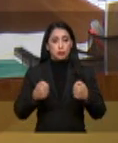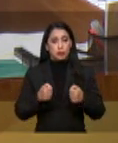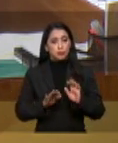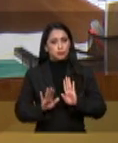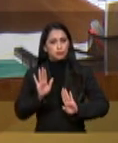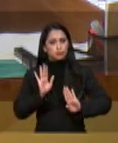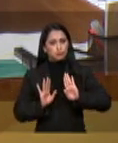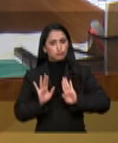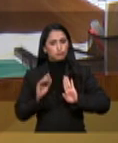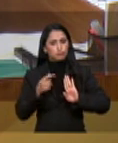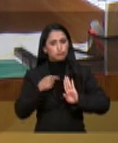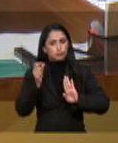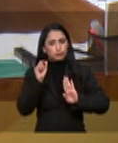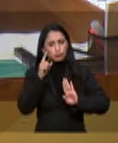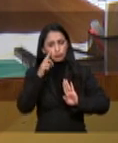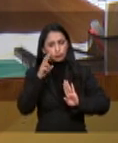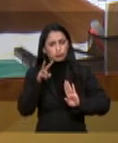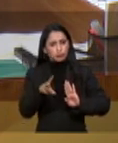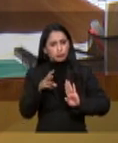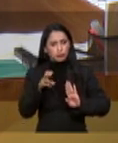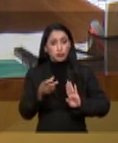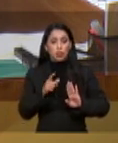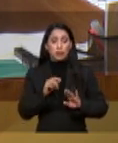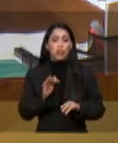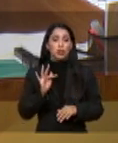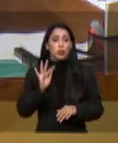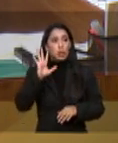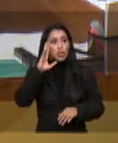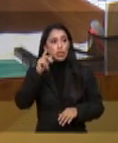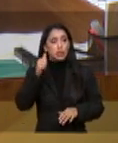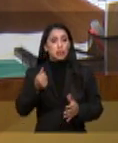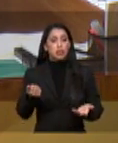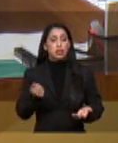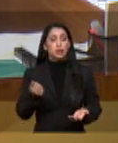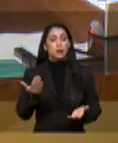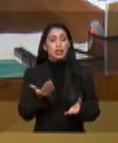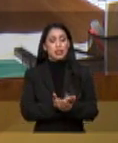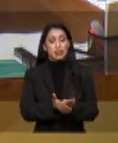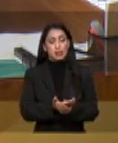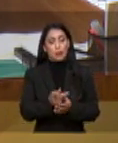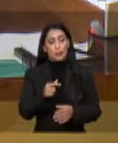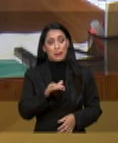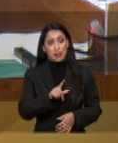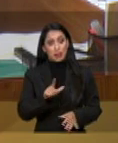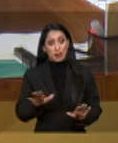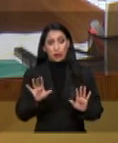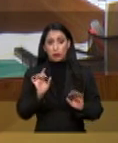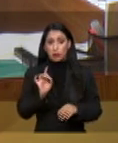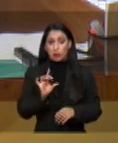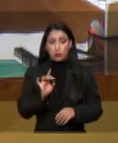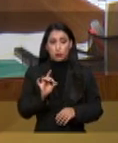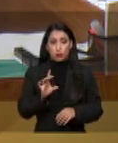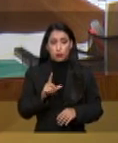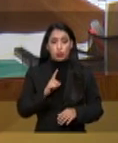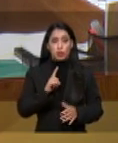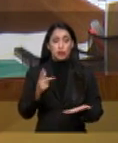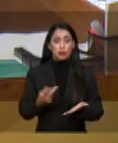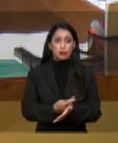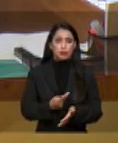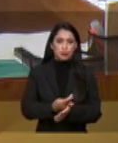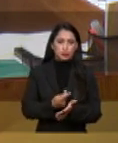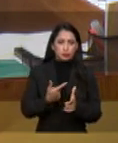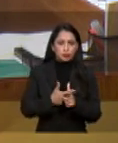prudência, inclusive como forma de se evitar prematuro ajuizamento de ação penal, o que não apenas movimentaria de maneira indevida o